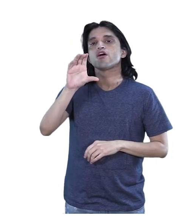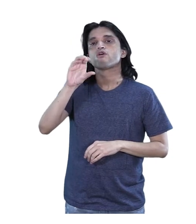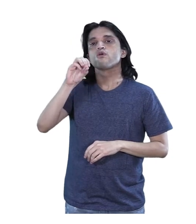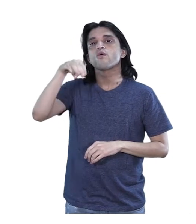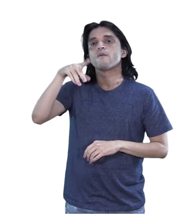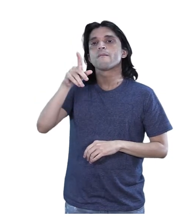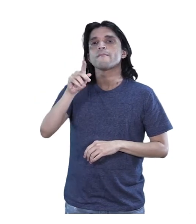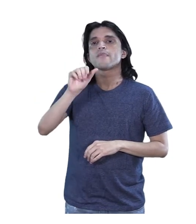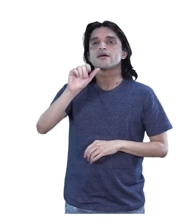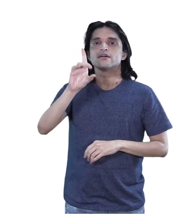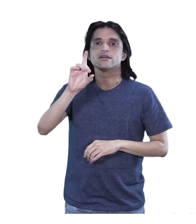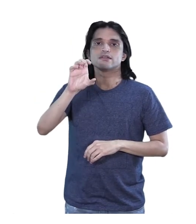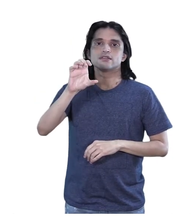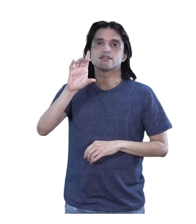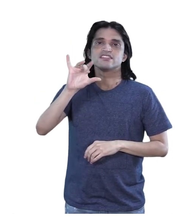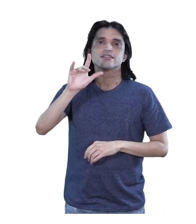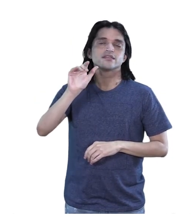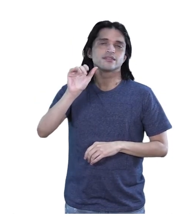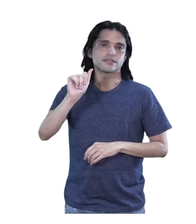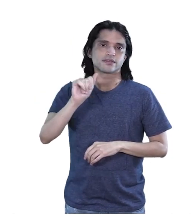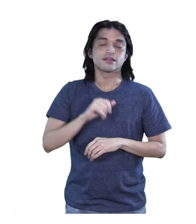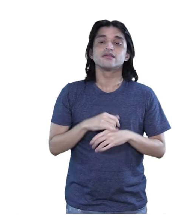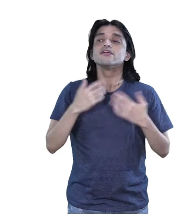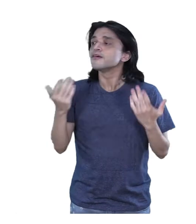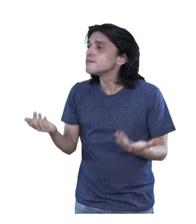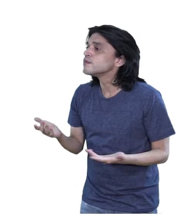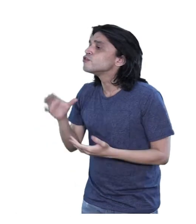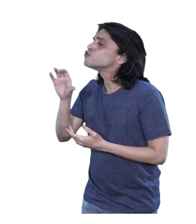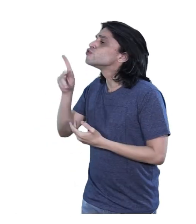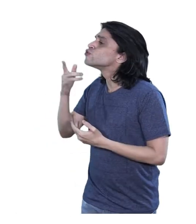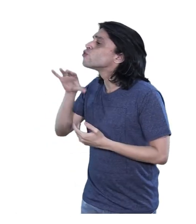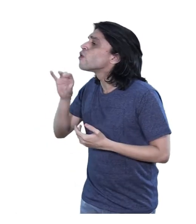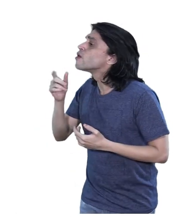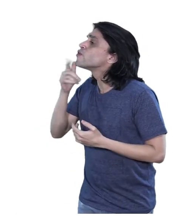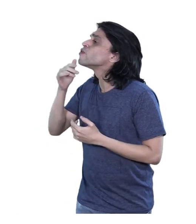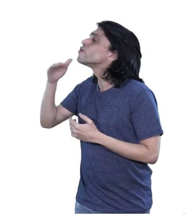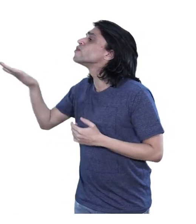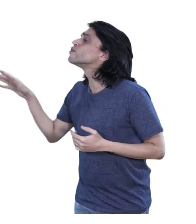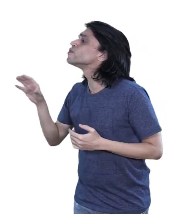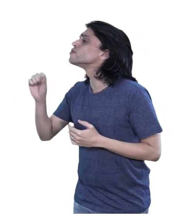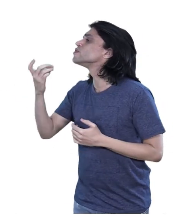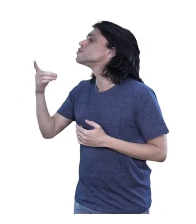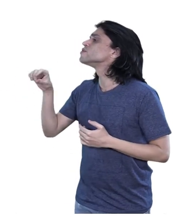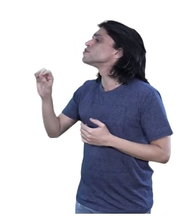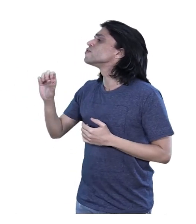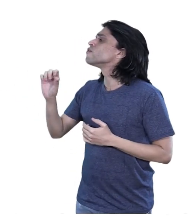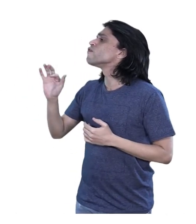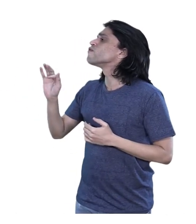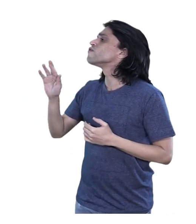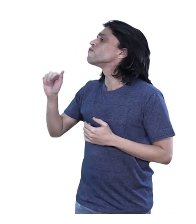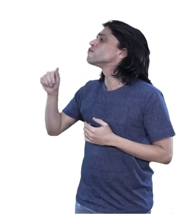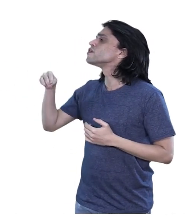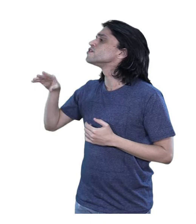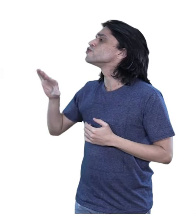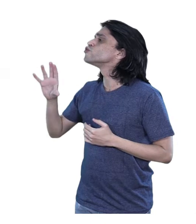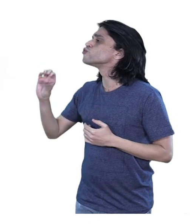João Grilo. Mas Chicó, e o Rio São Francisco? Chicó. Lá vem você com essa mania de